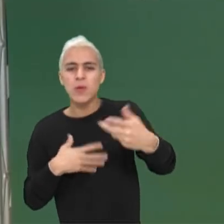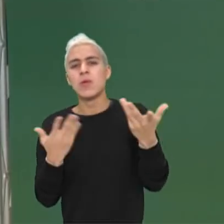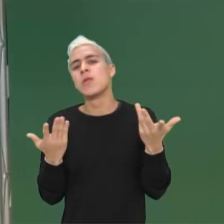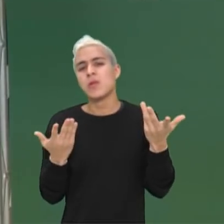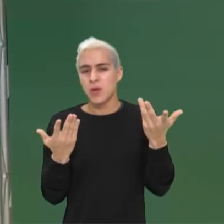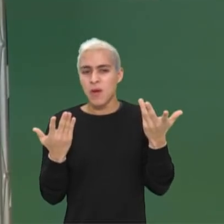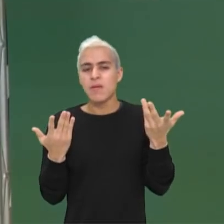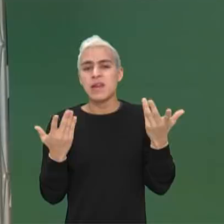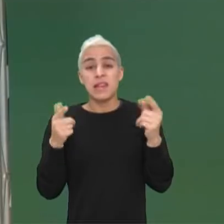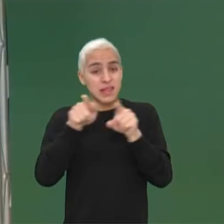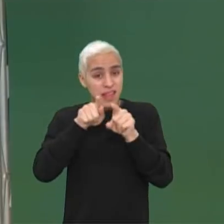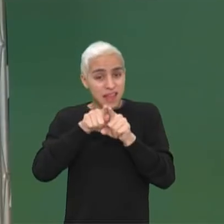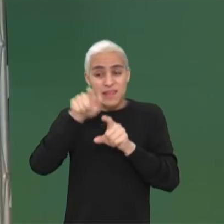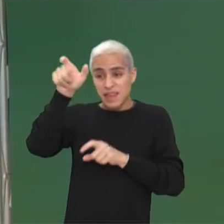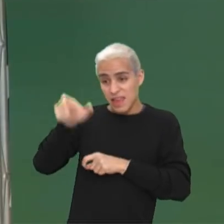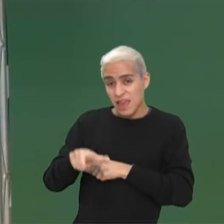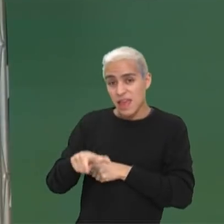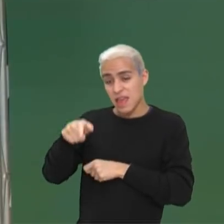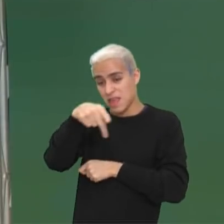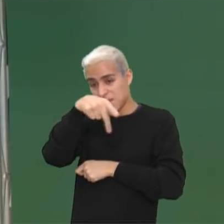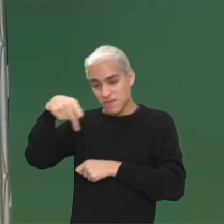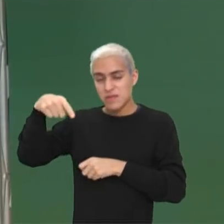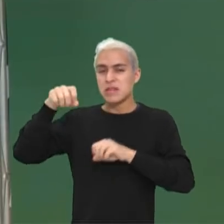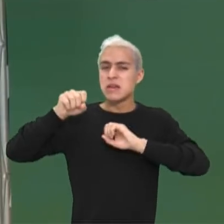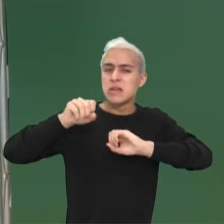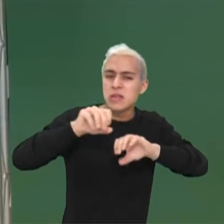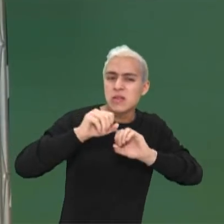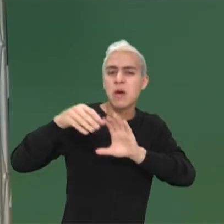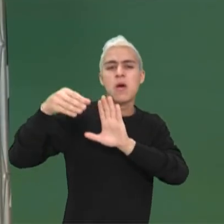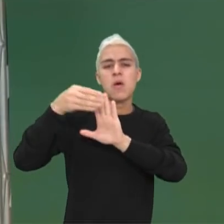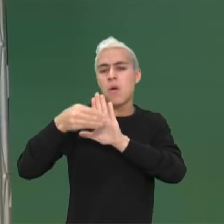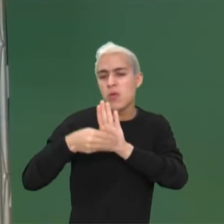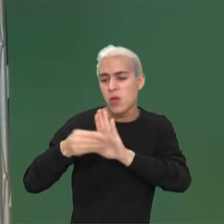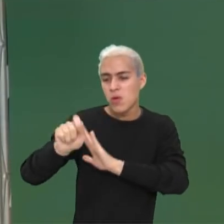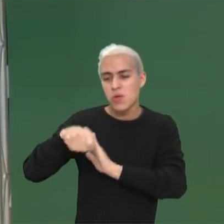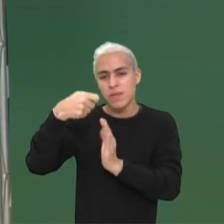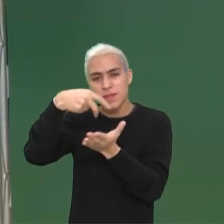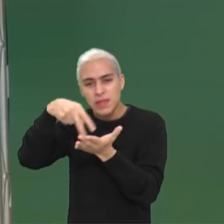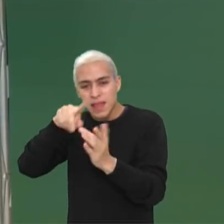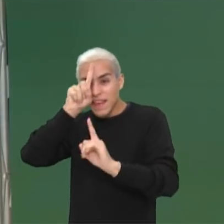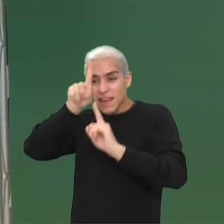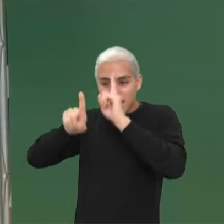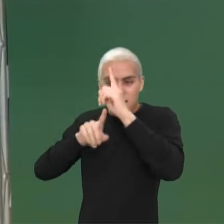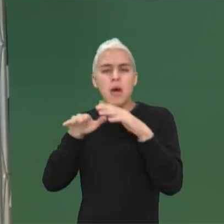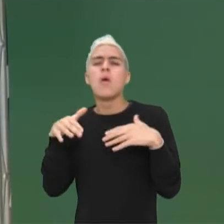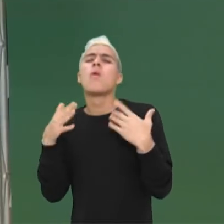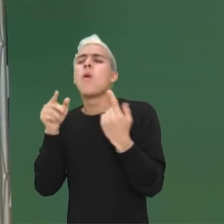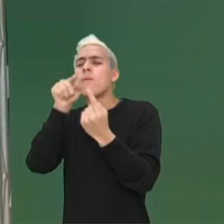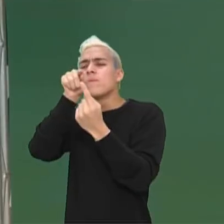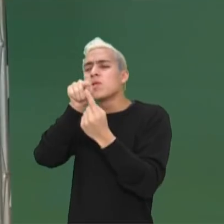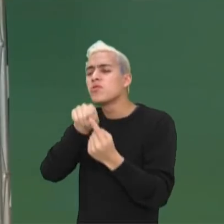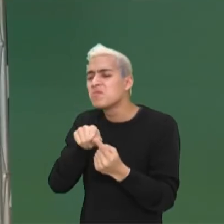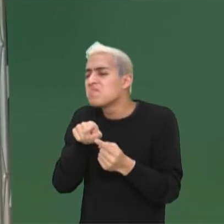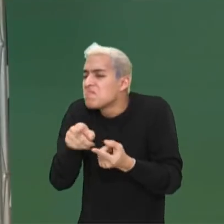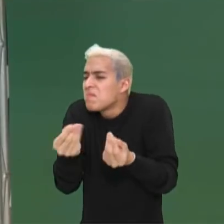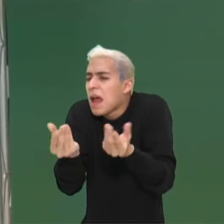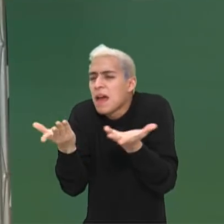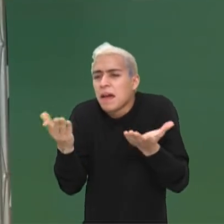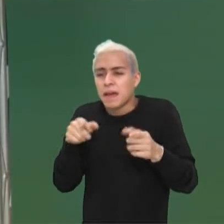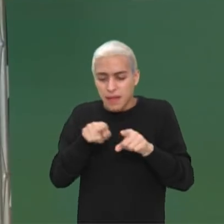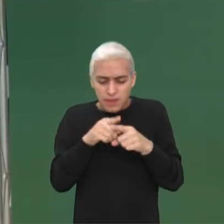A professora trouxe para vocês os conteúdos que a gente trabalhou da dança criativa, os objetivos, como que a gente